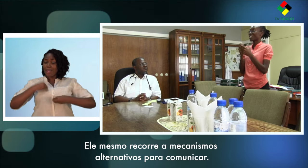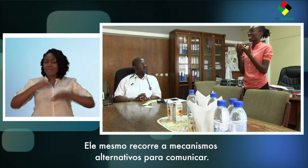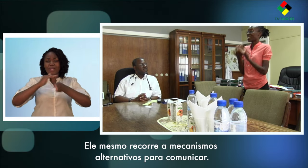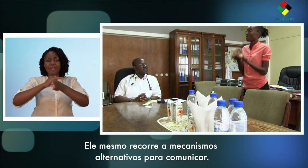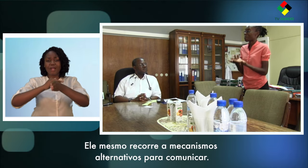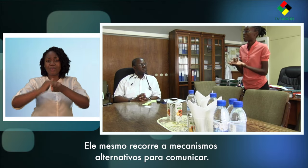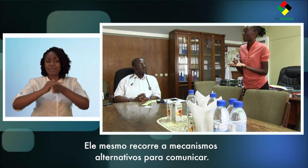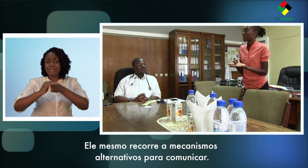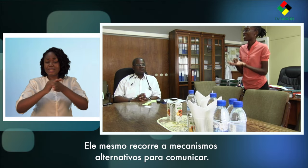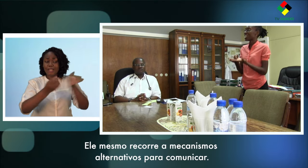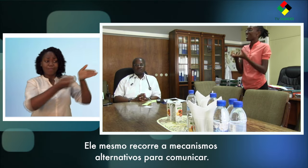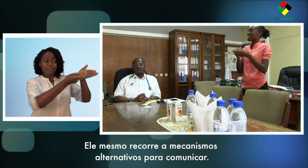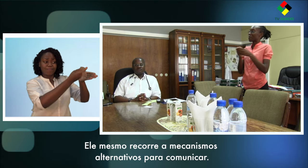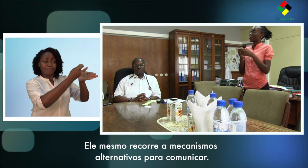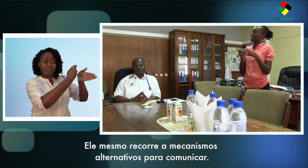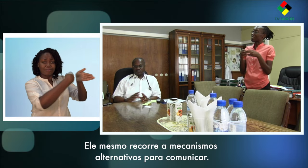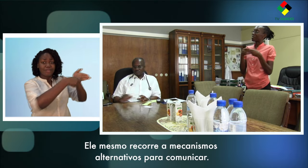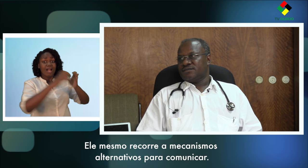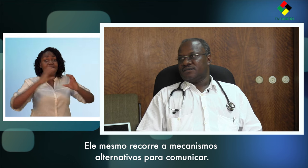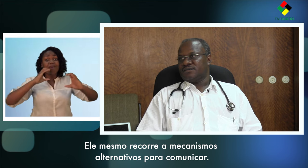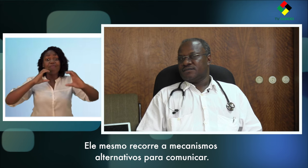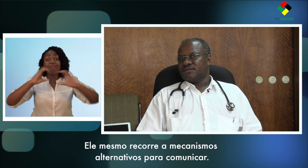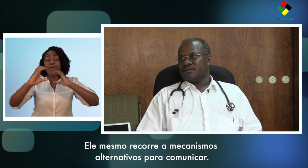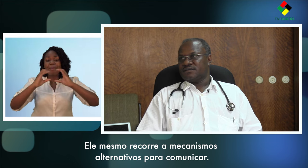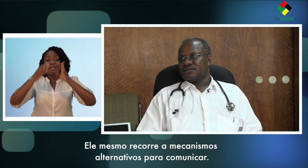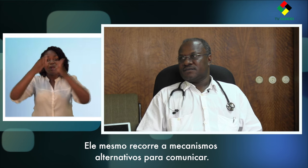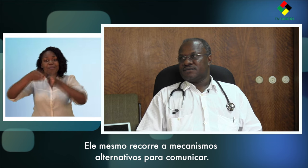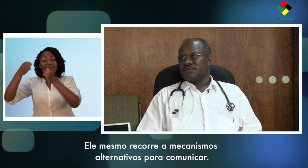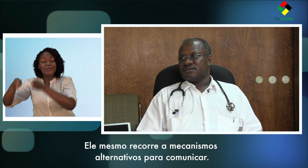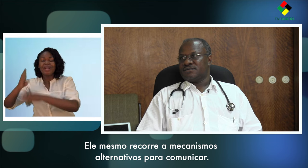recorre a mecanismos alternativos para comunicar.